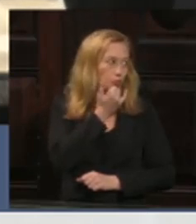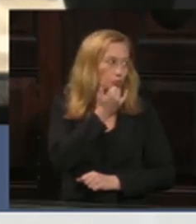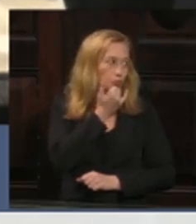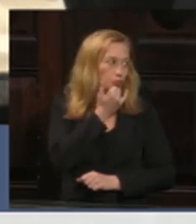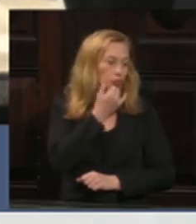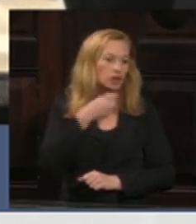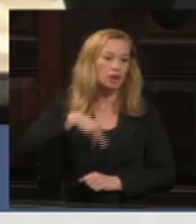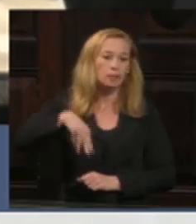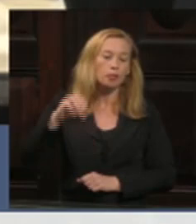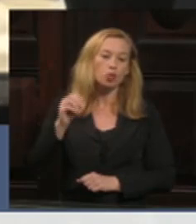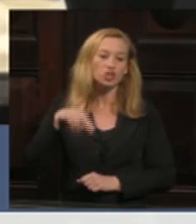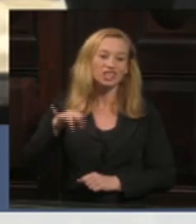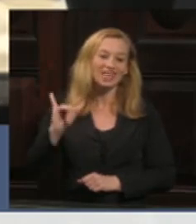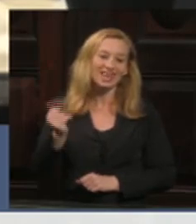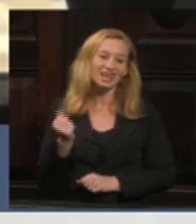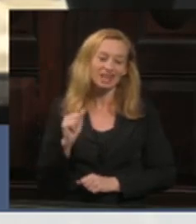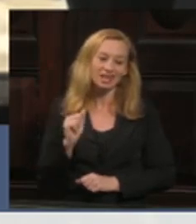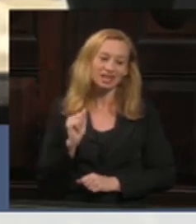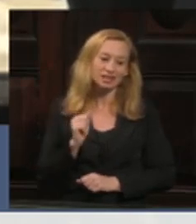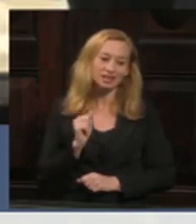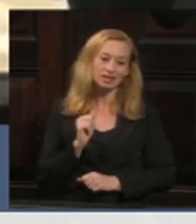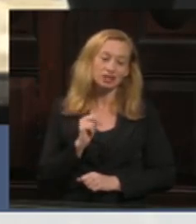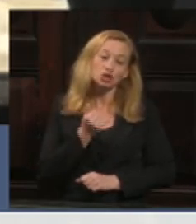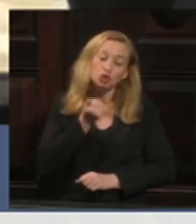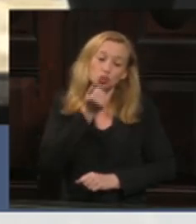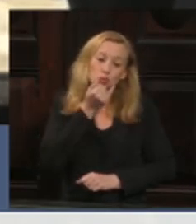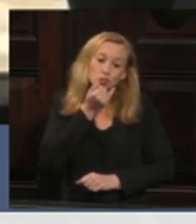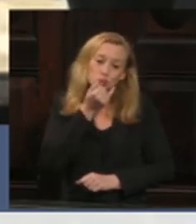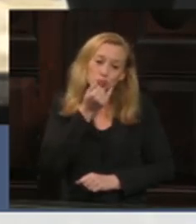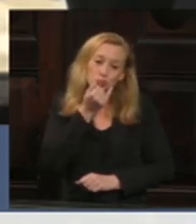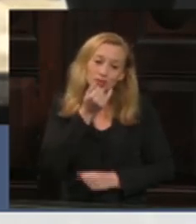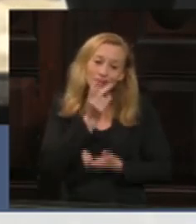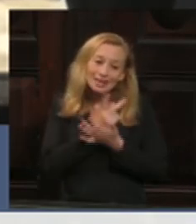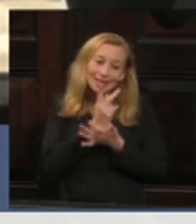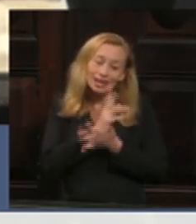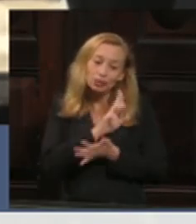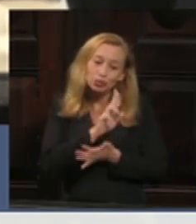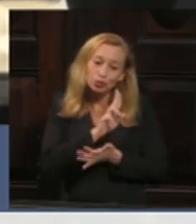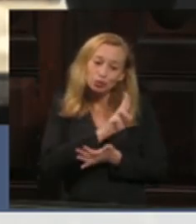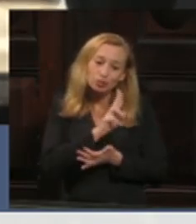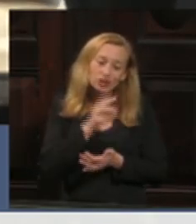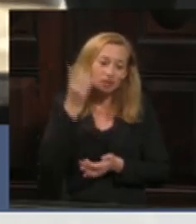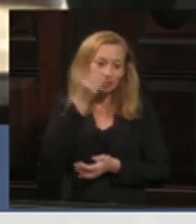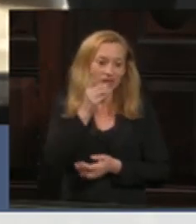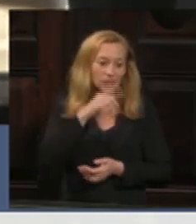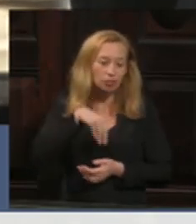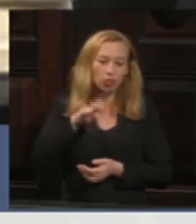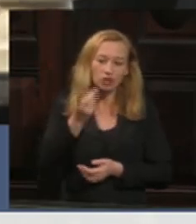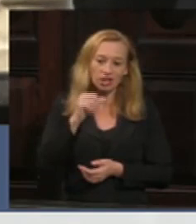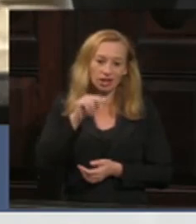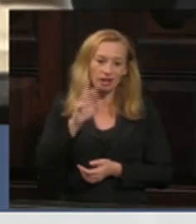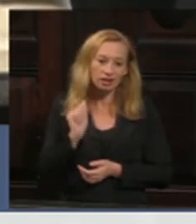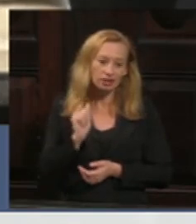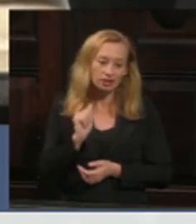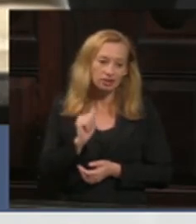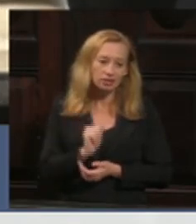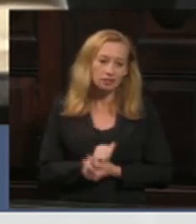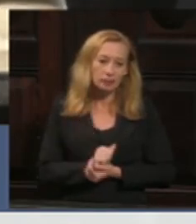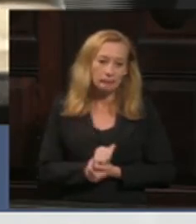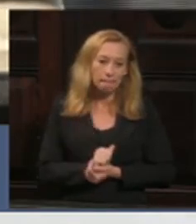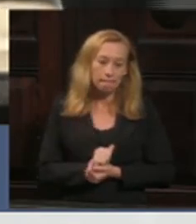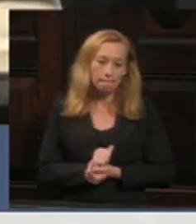É Mônica Francisco. Deputado Marcelo, desculpa. Deputada Mônica está aqui comigo ao lado.